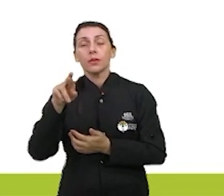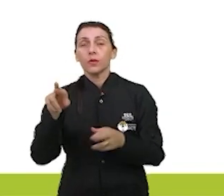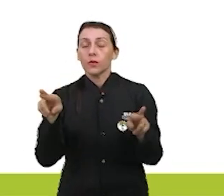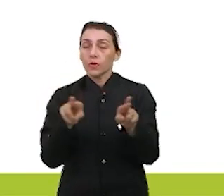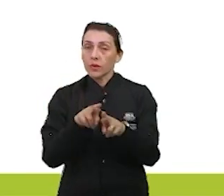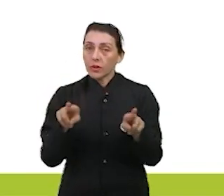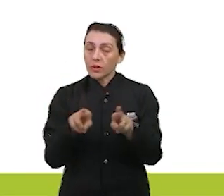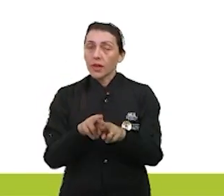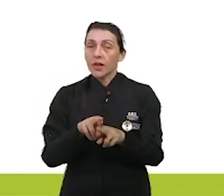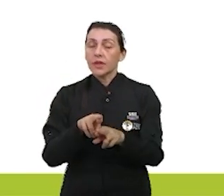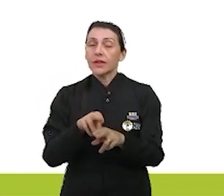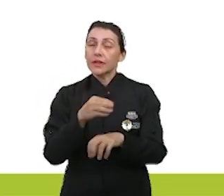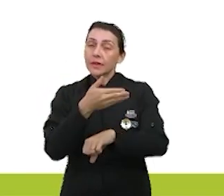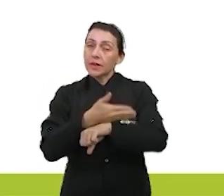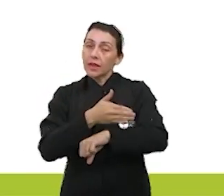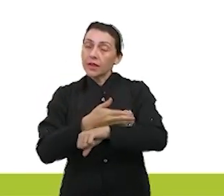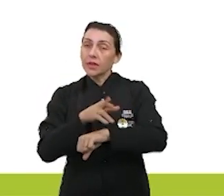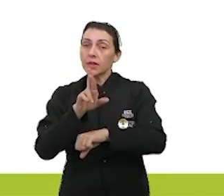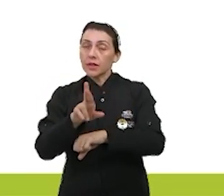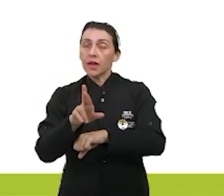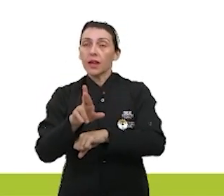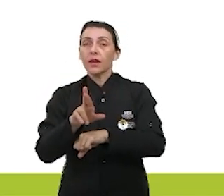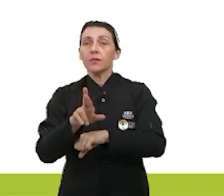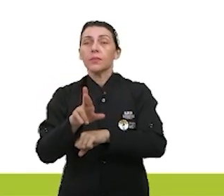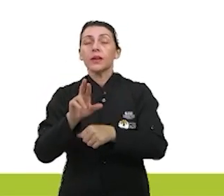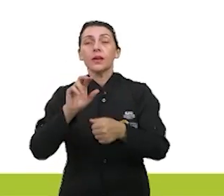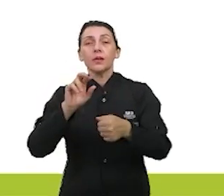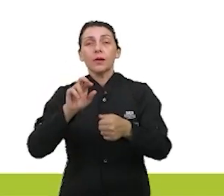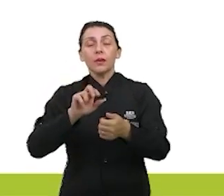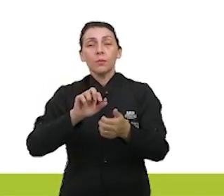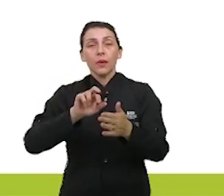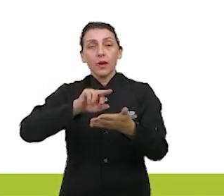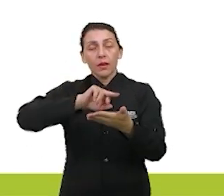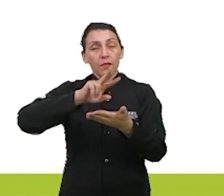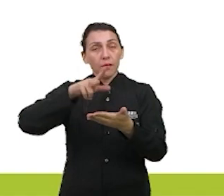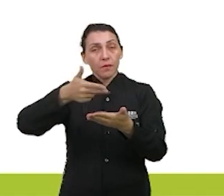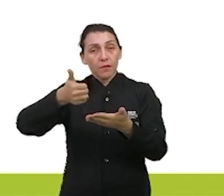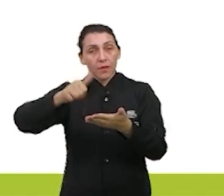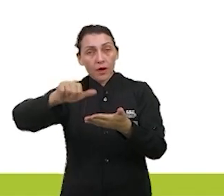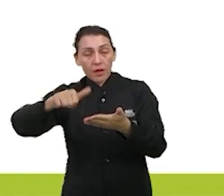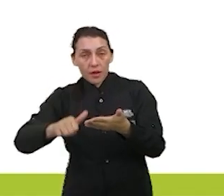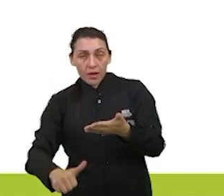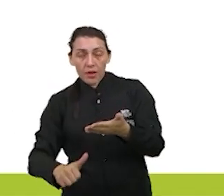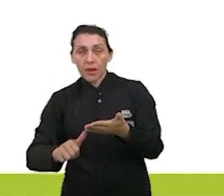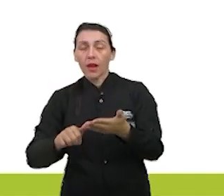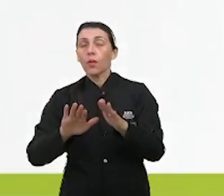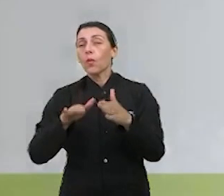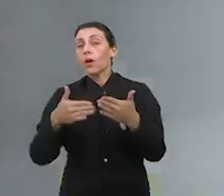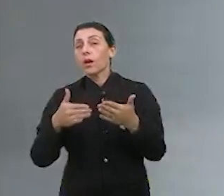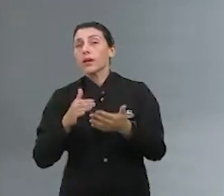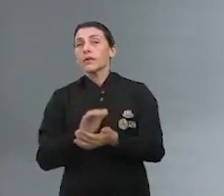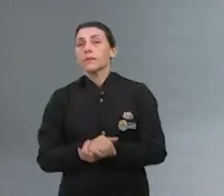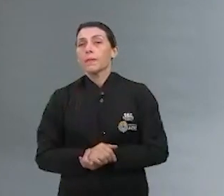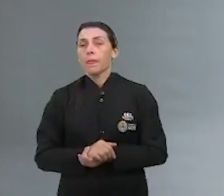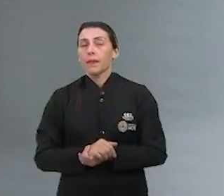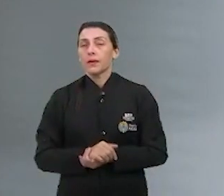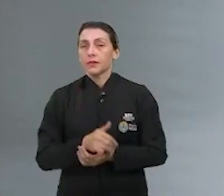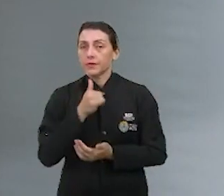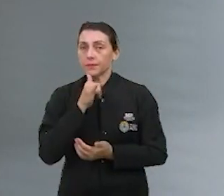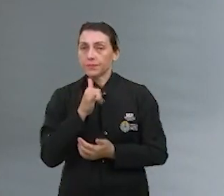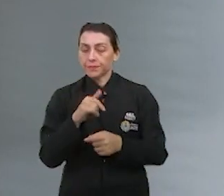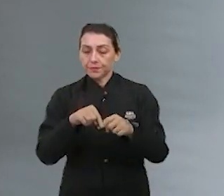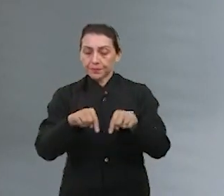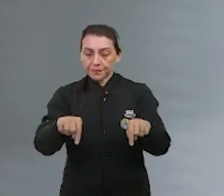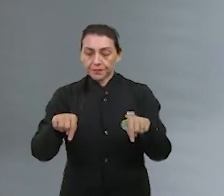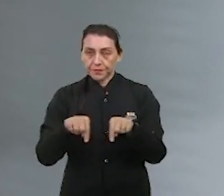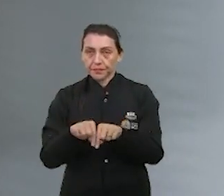resistência teste R, a configuração adequada para avaliar a carga da bateria é. Então, olha aqui, eu tenho uma bateria,